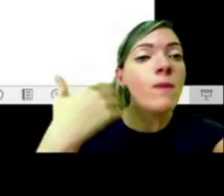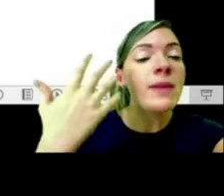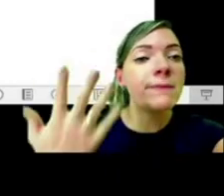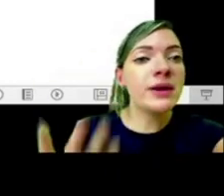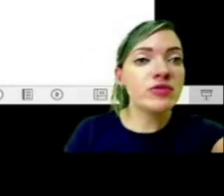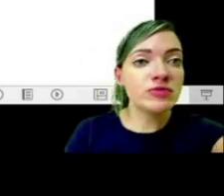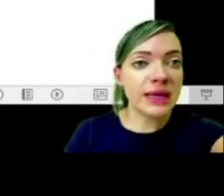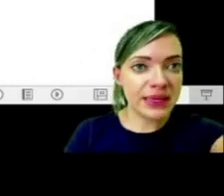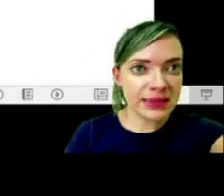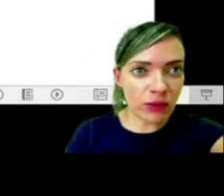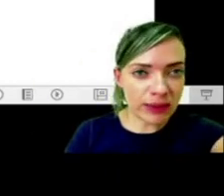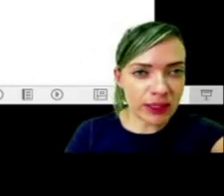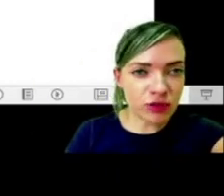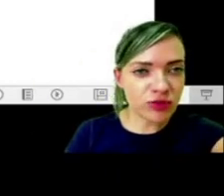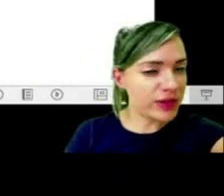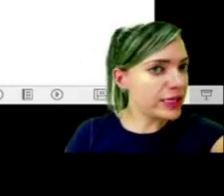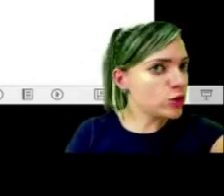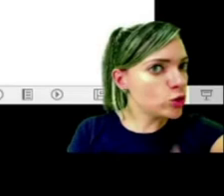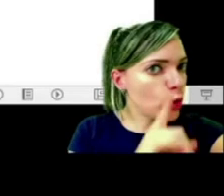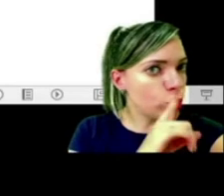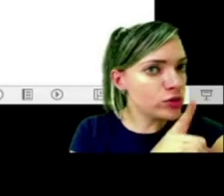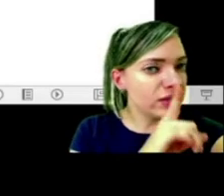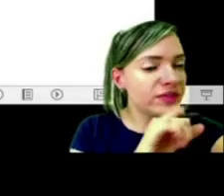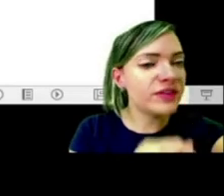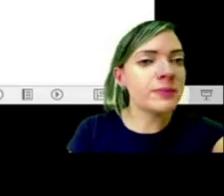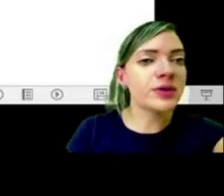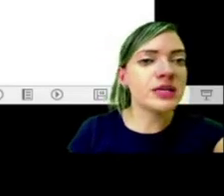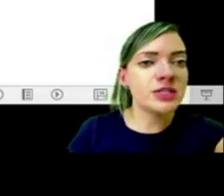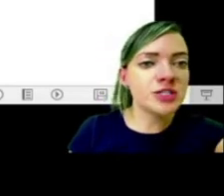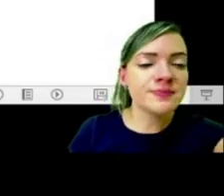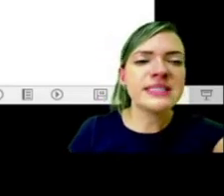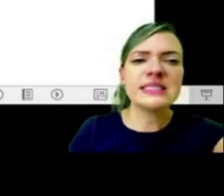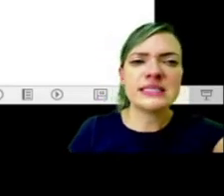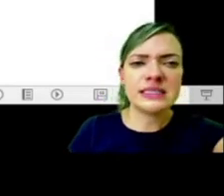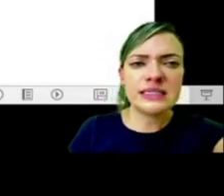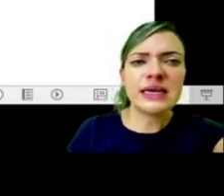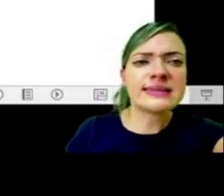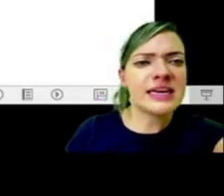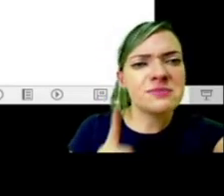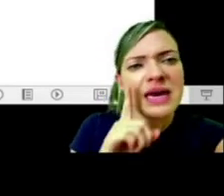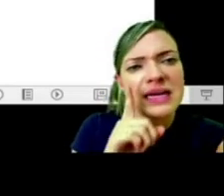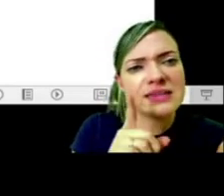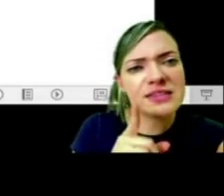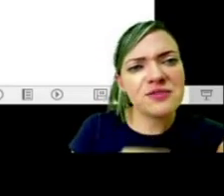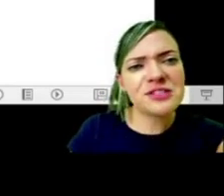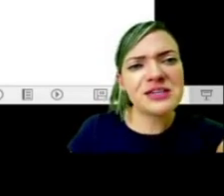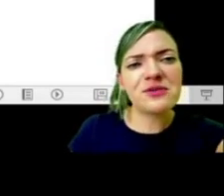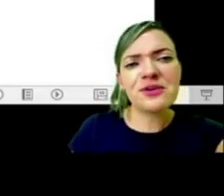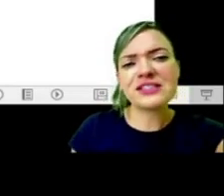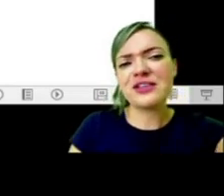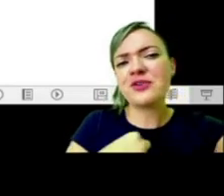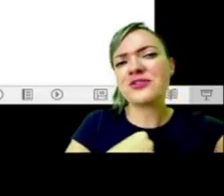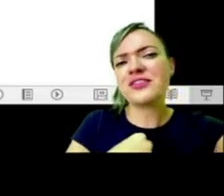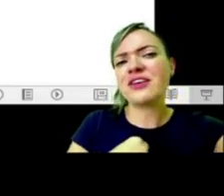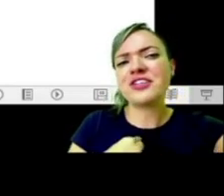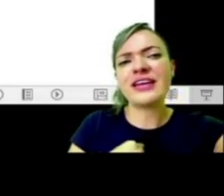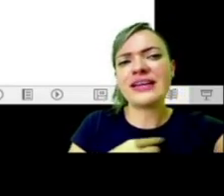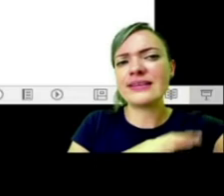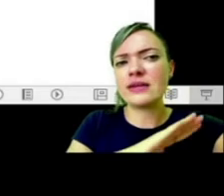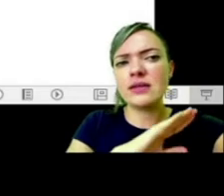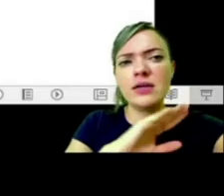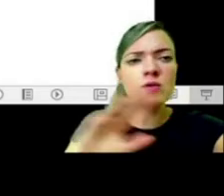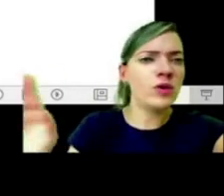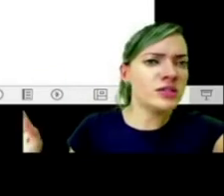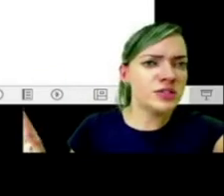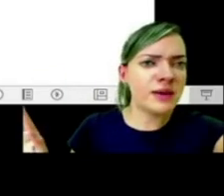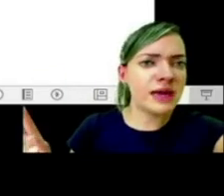executa um papel fundamental. Lembra que eu te falei que todo ser vivo é importante? Sim, até as baratas que você não gosta. Inclusive, a tia